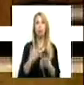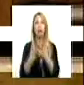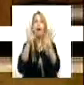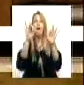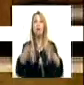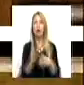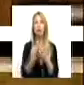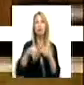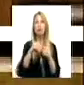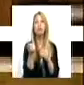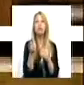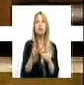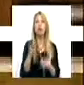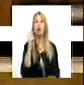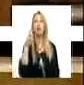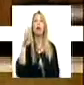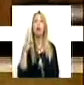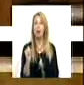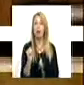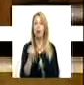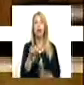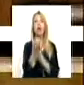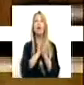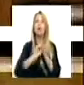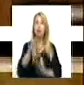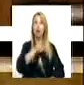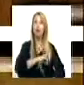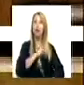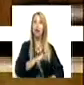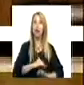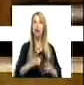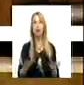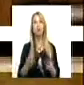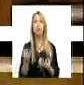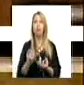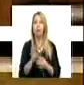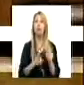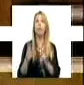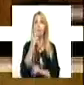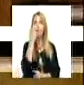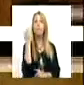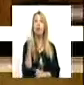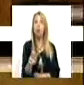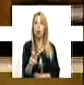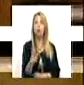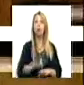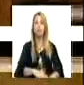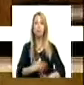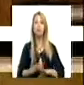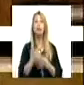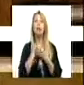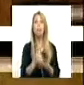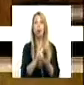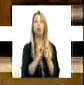à sobretaxa do IRS, devolve os salários, descongela o aumento de pensões, reforça o apoio